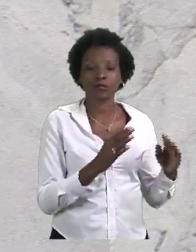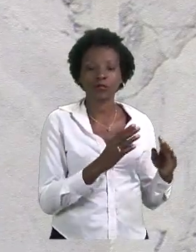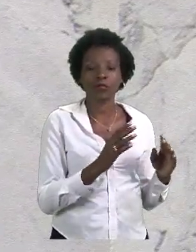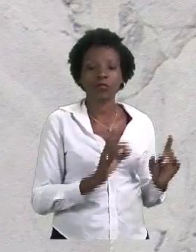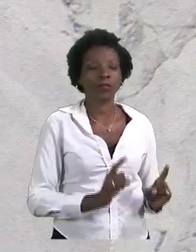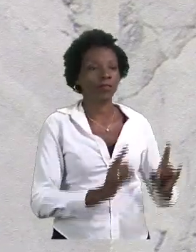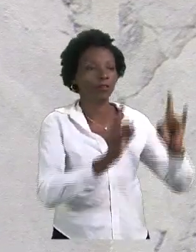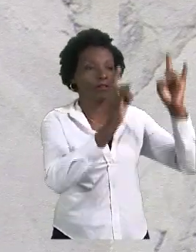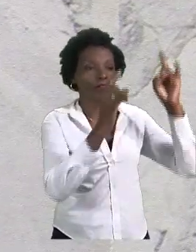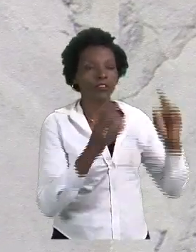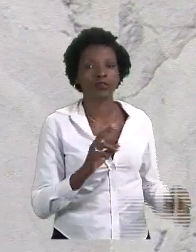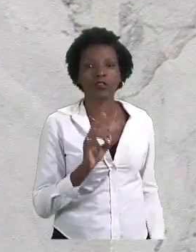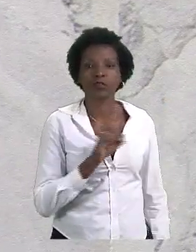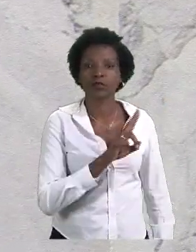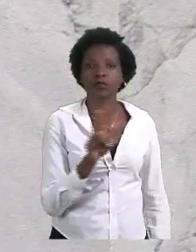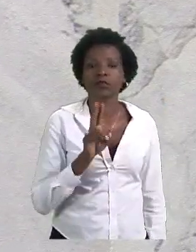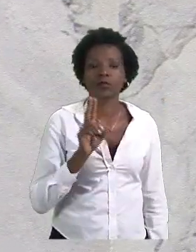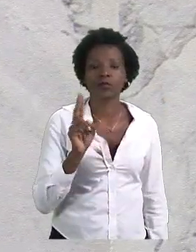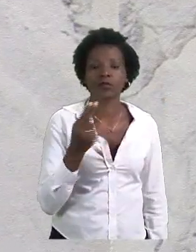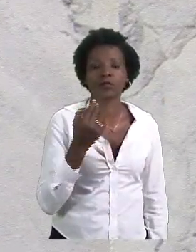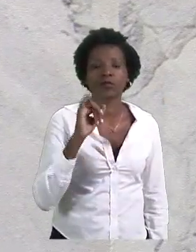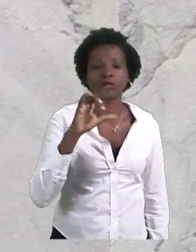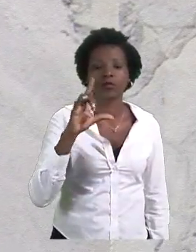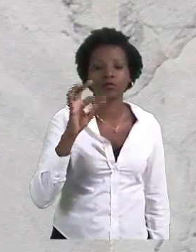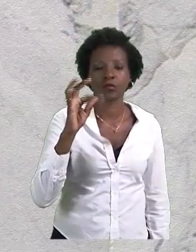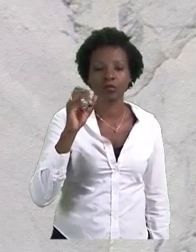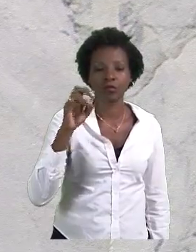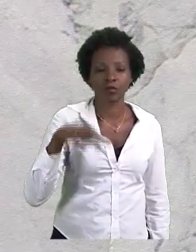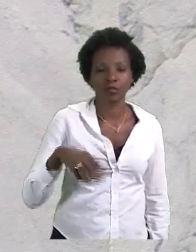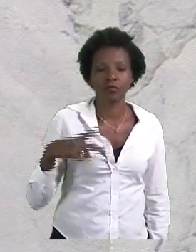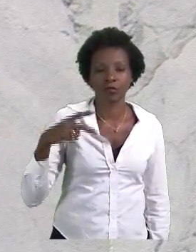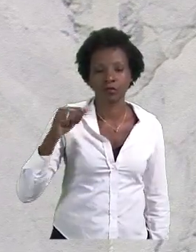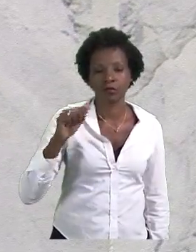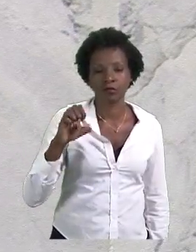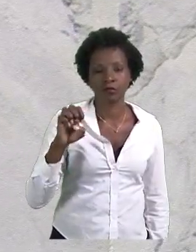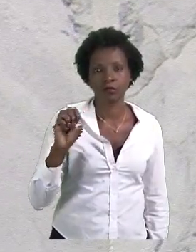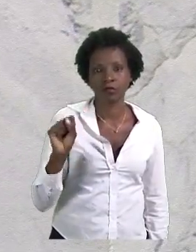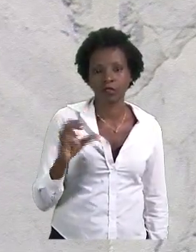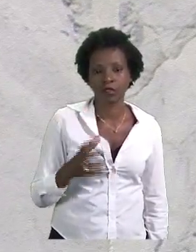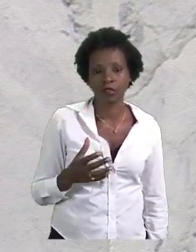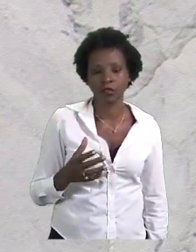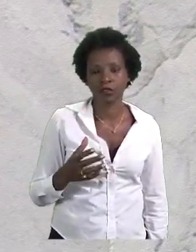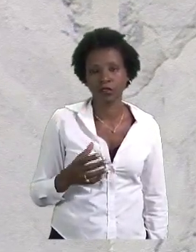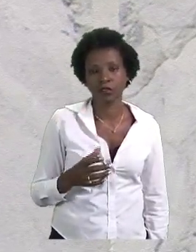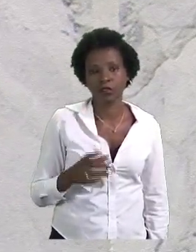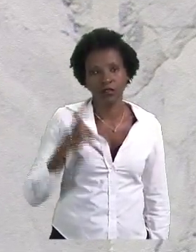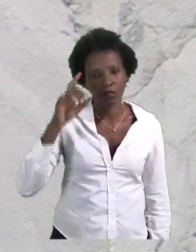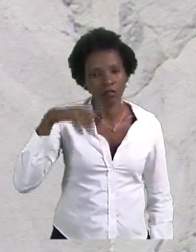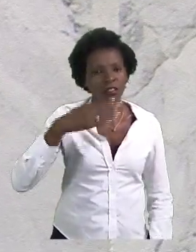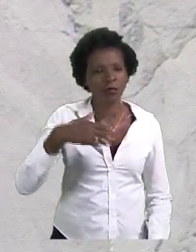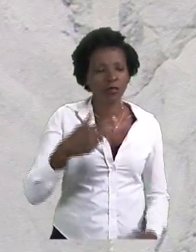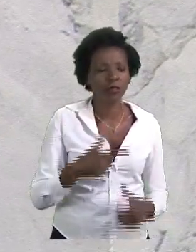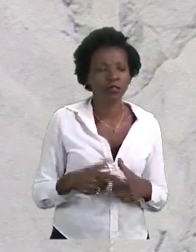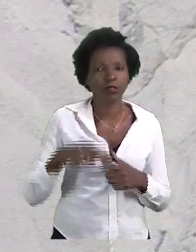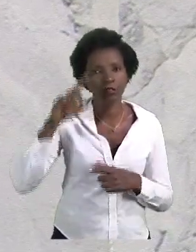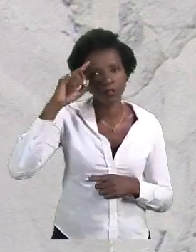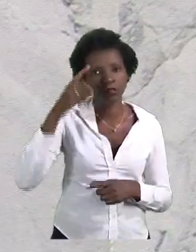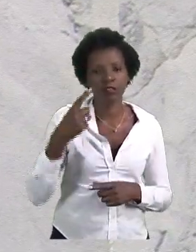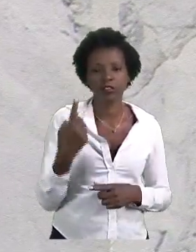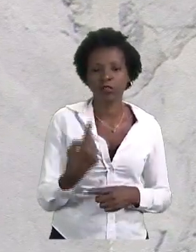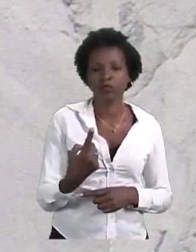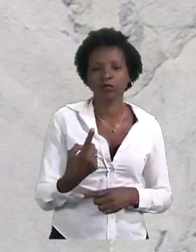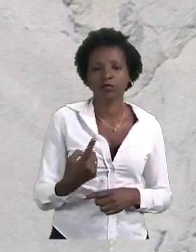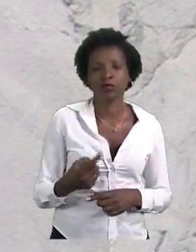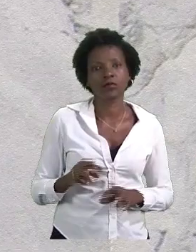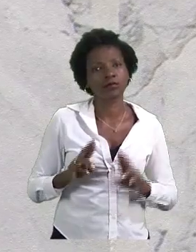Almeida, depois do incêndio do dia 1º. Claro que há diferença entre os sem-tetos de São Paulo e as milícias do Rio. Lógico que há